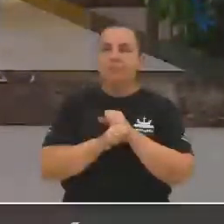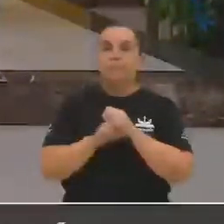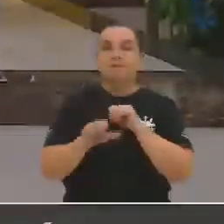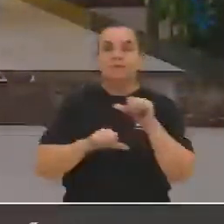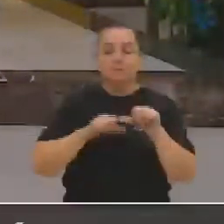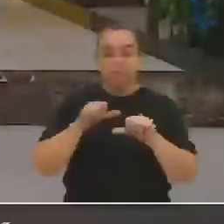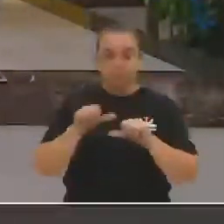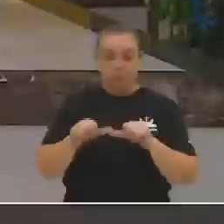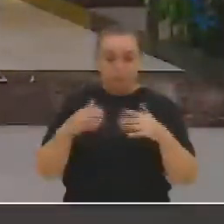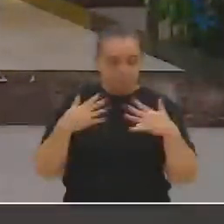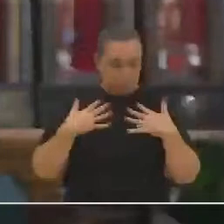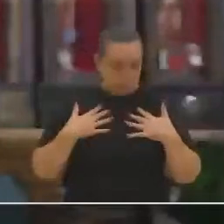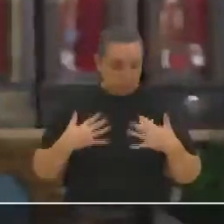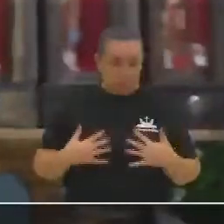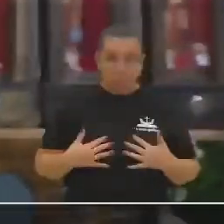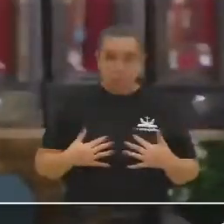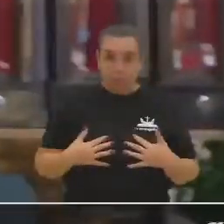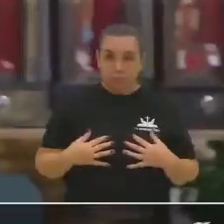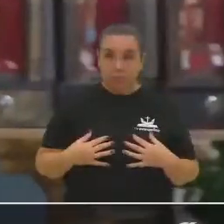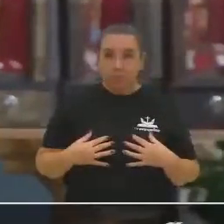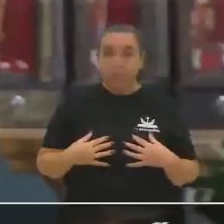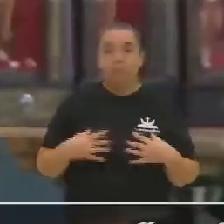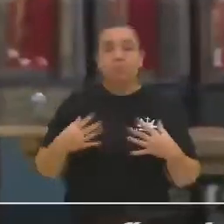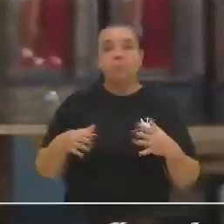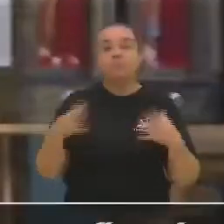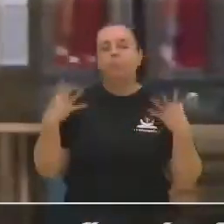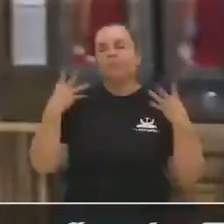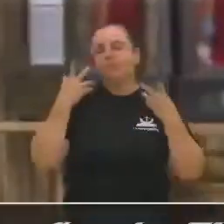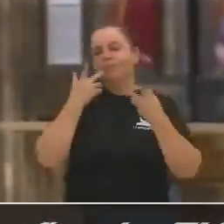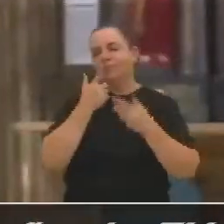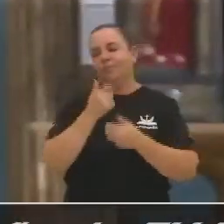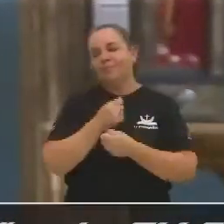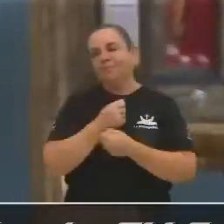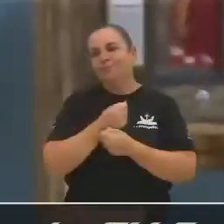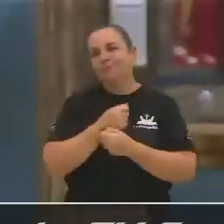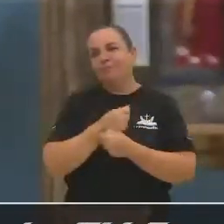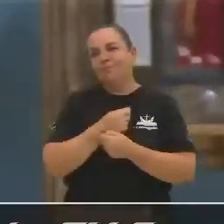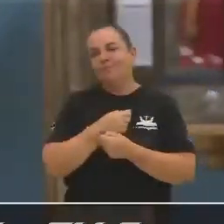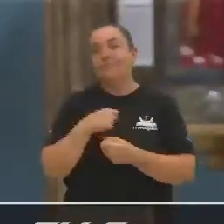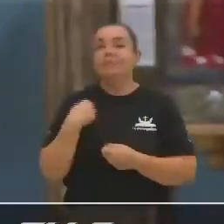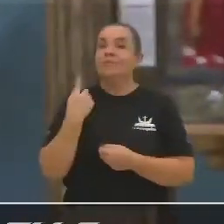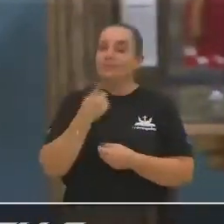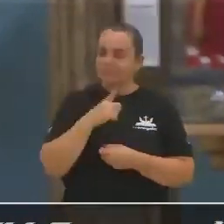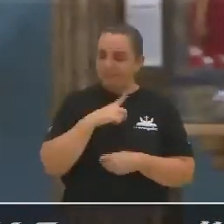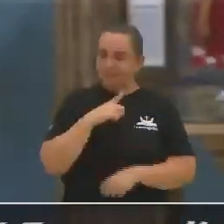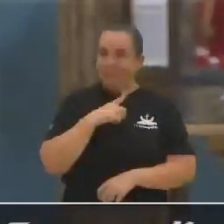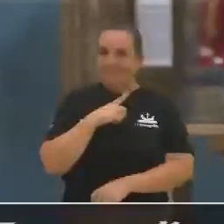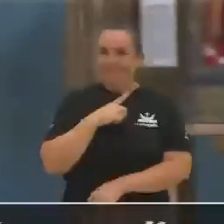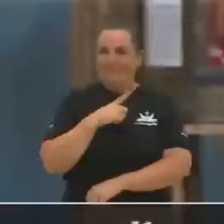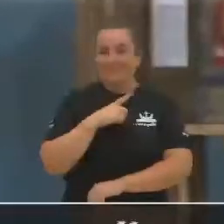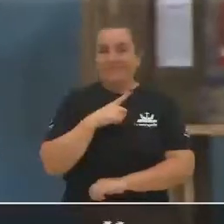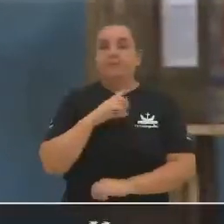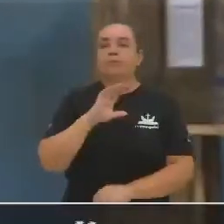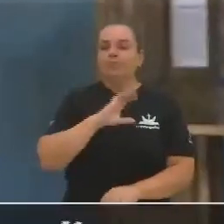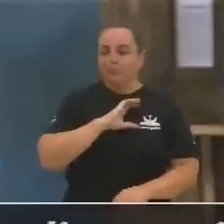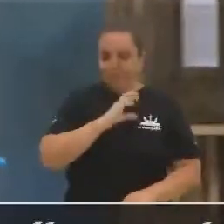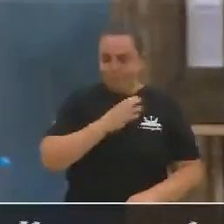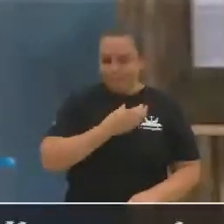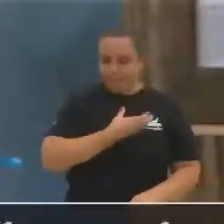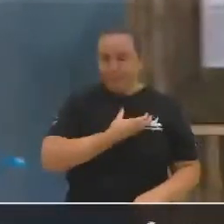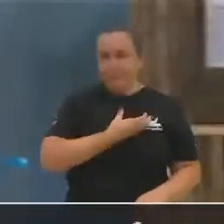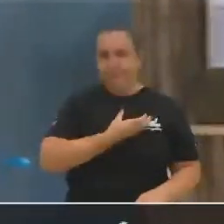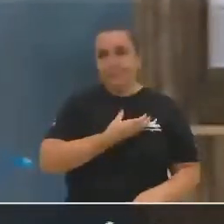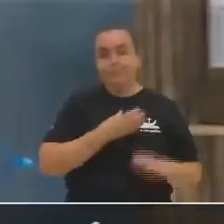essas vestes de penitência pelas vestes mais lindas que nós tivermos em glorificação ao menino